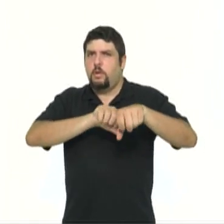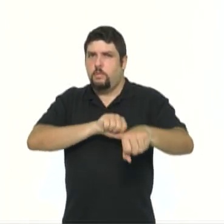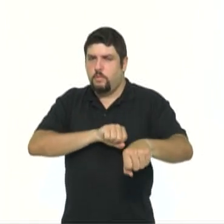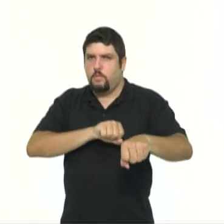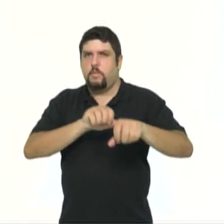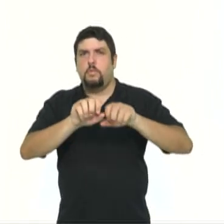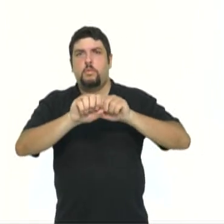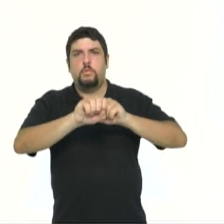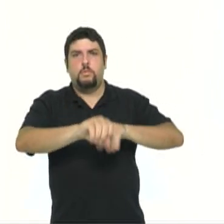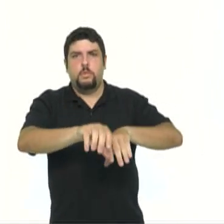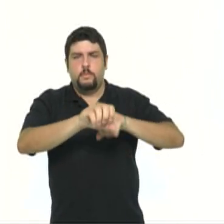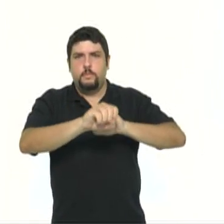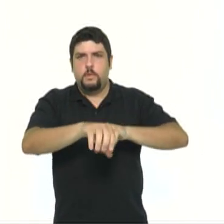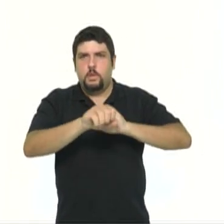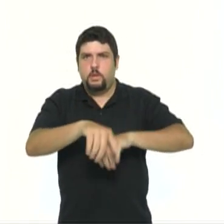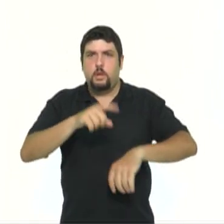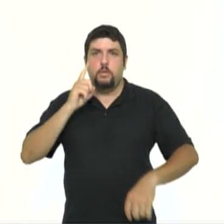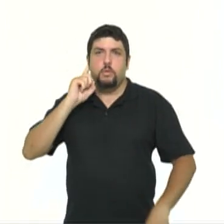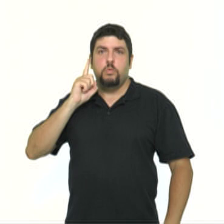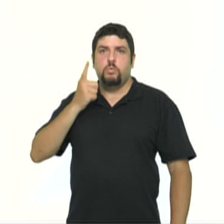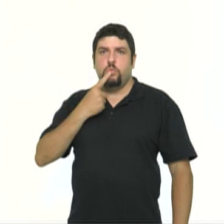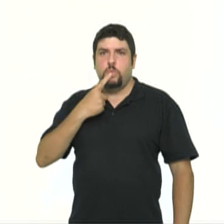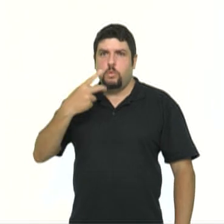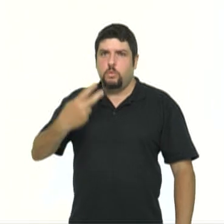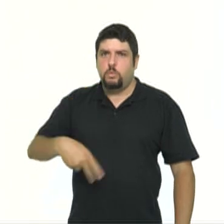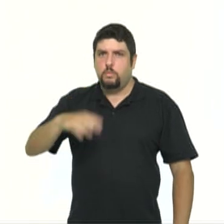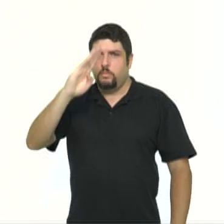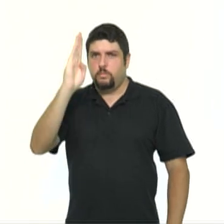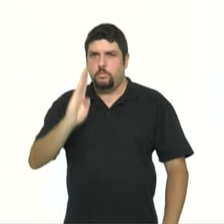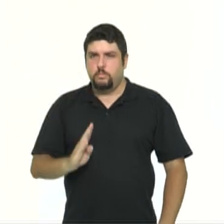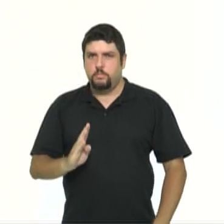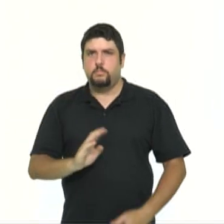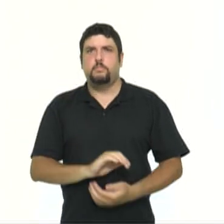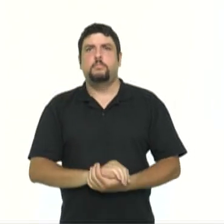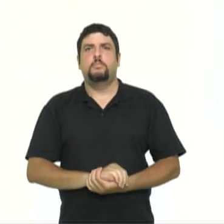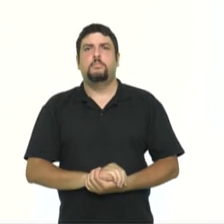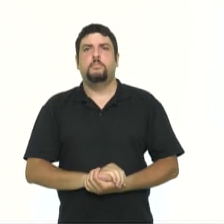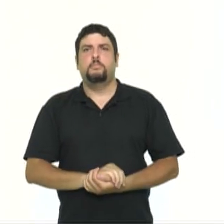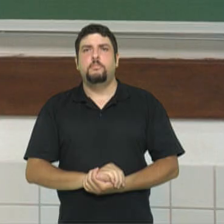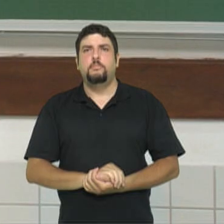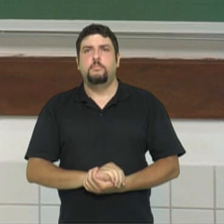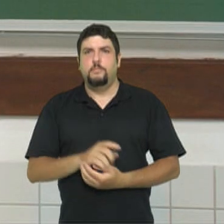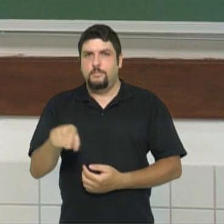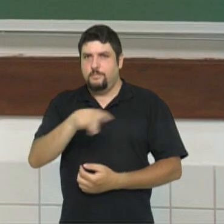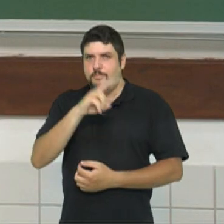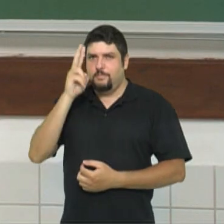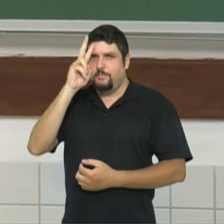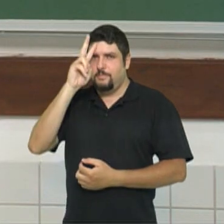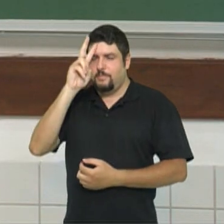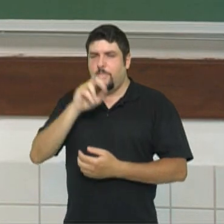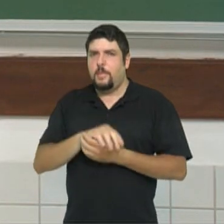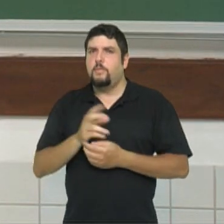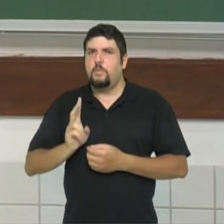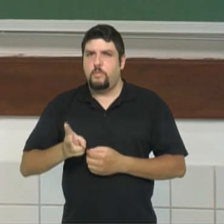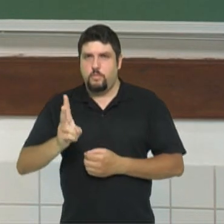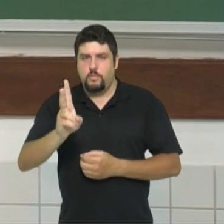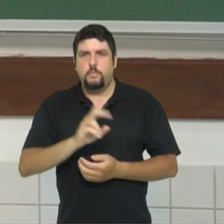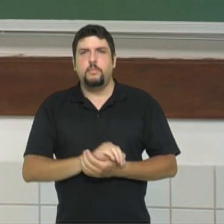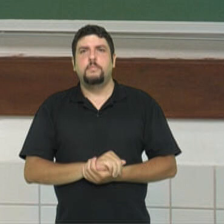formação educacional de surdos no Brasil. Conseguem lembrar um pouquinho? Vamos continuar